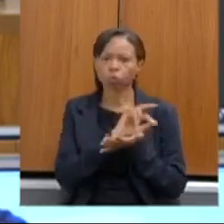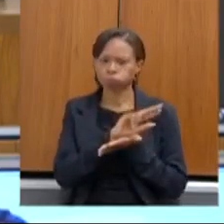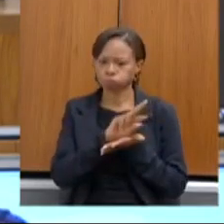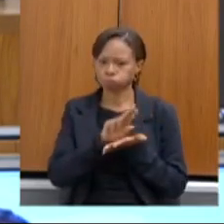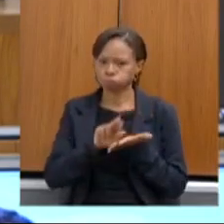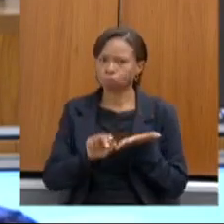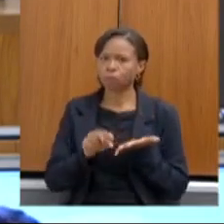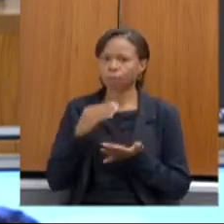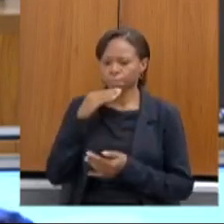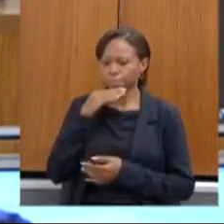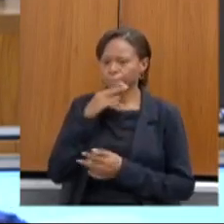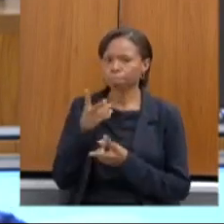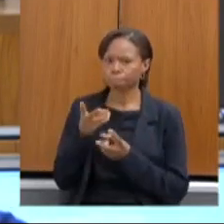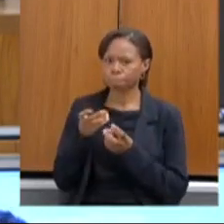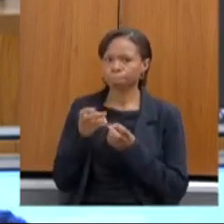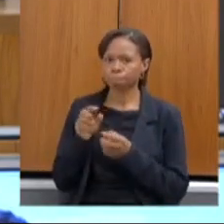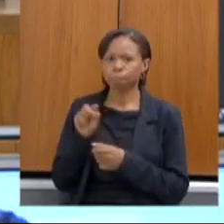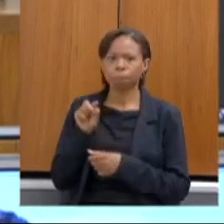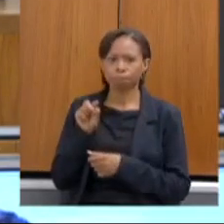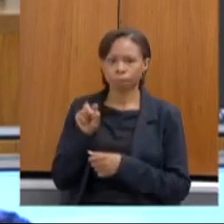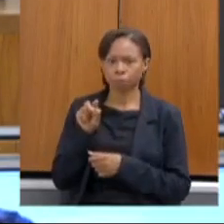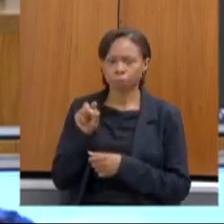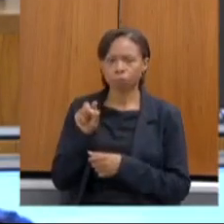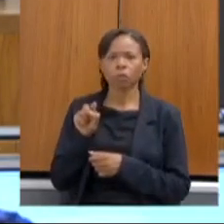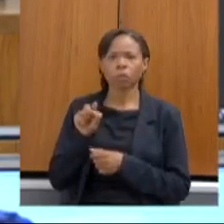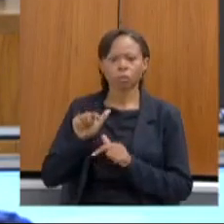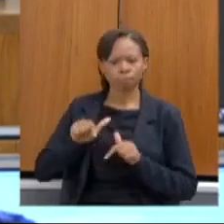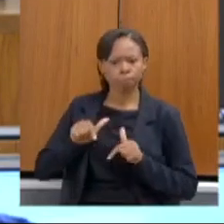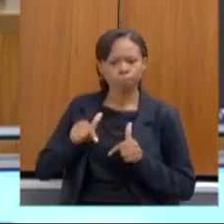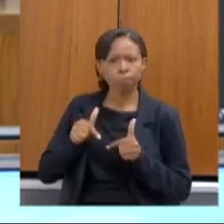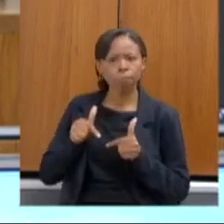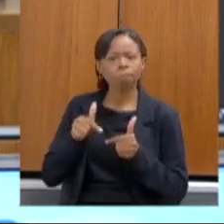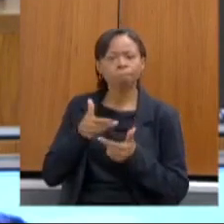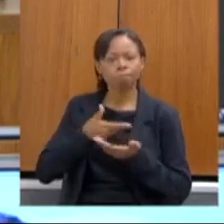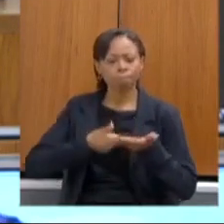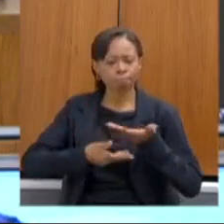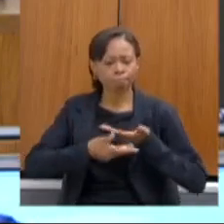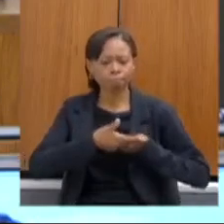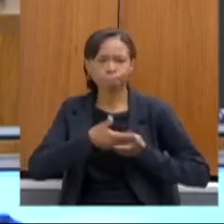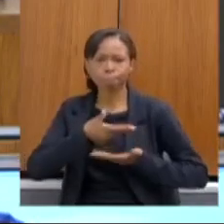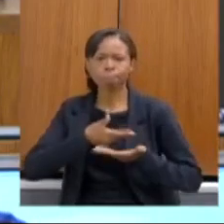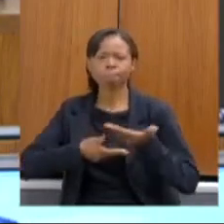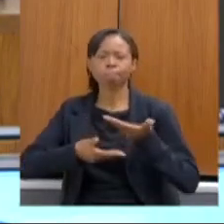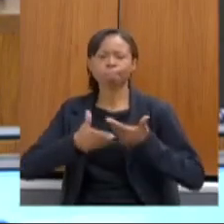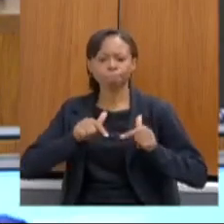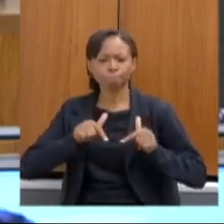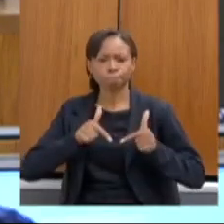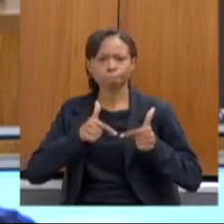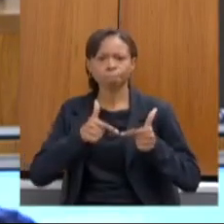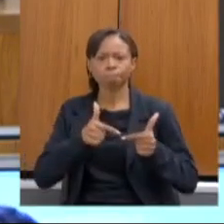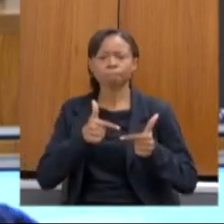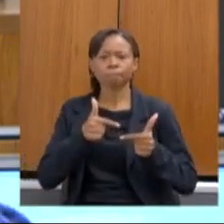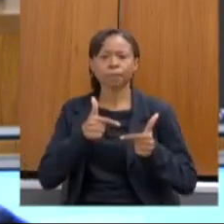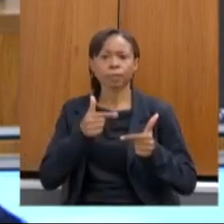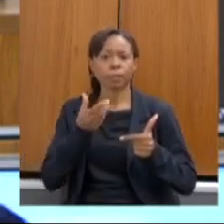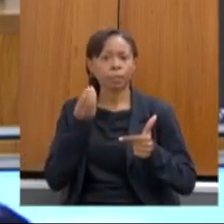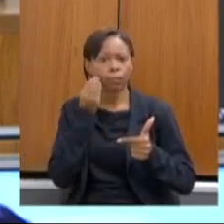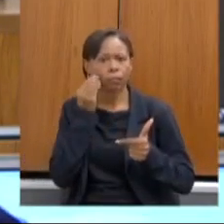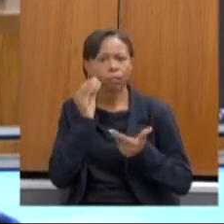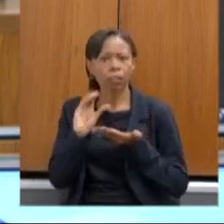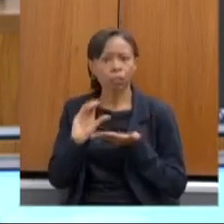percebe a sua sua atuação muito harmônica aí a importância de se trazer investimentos